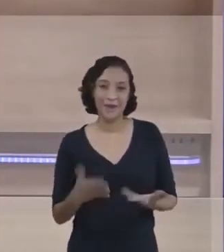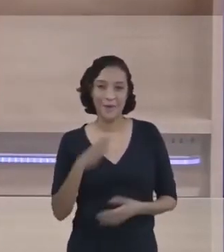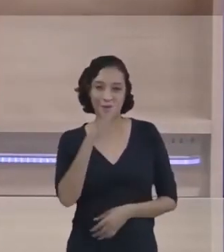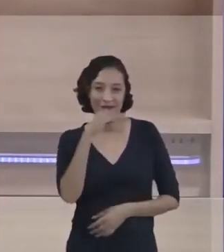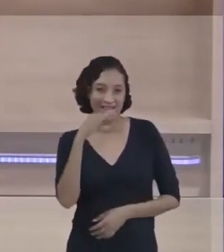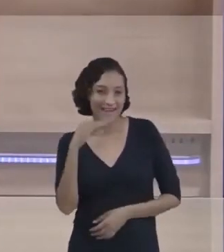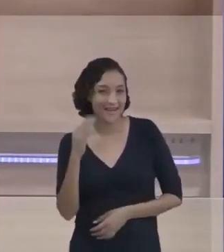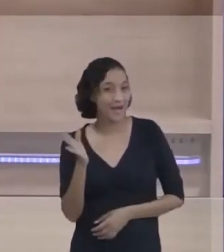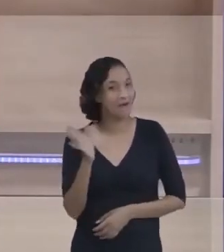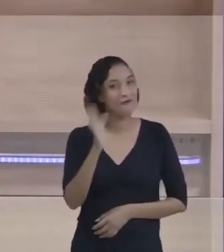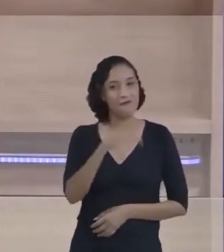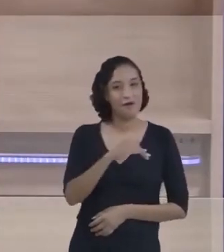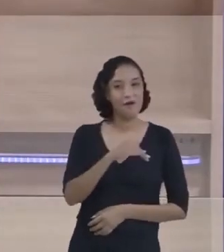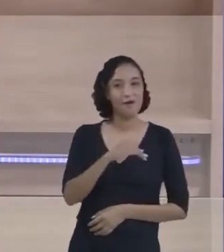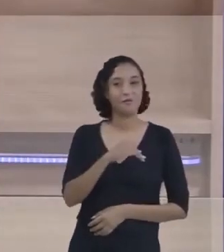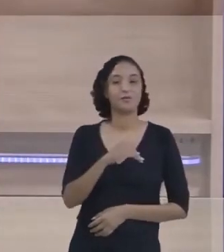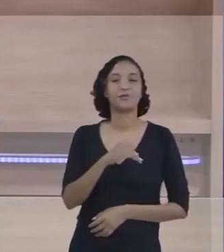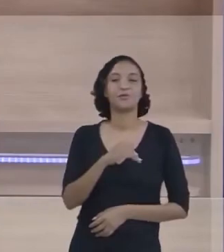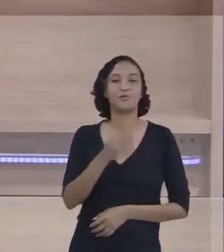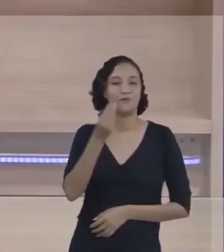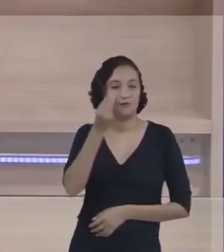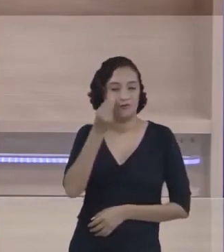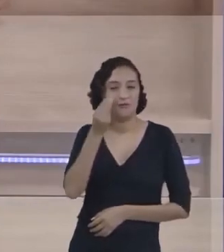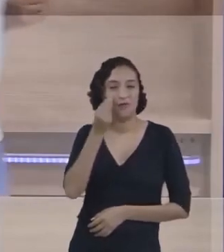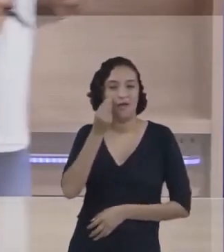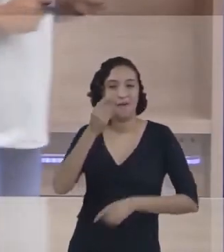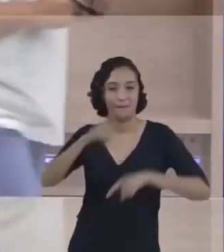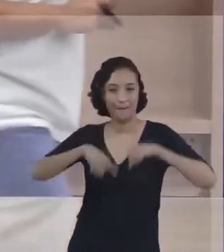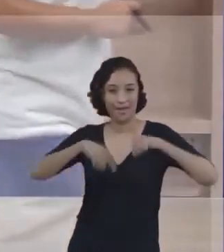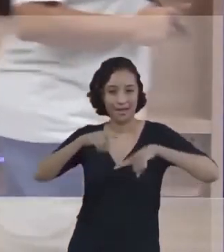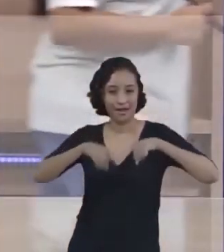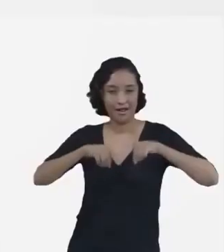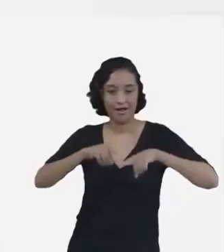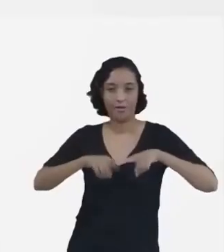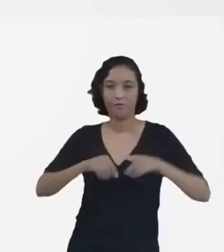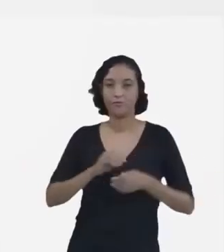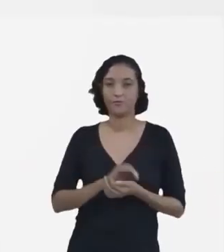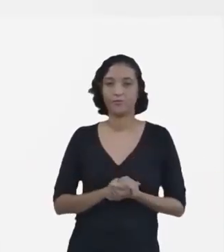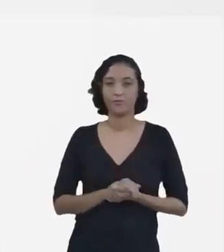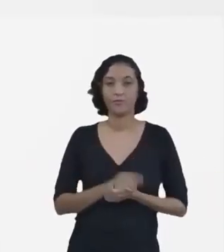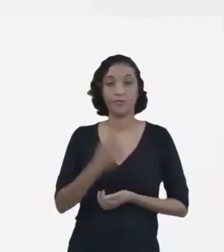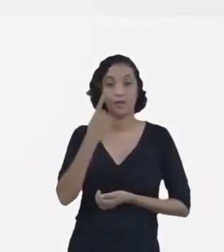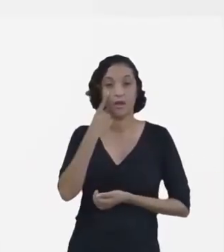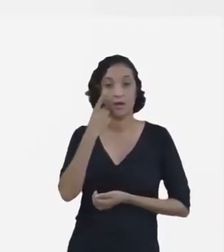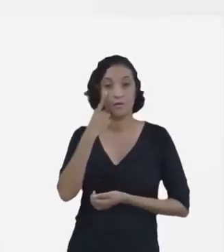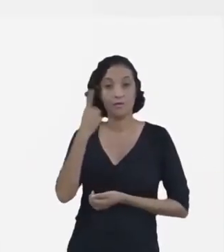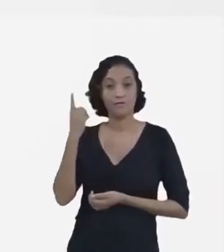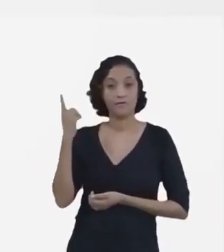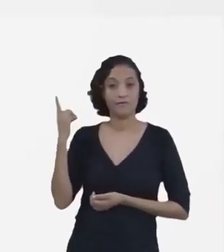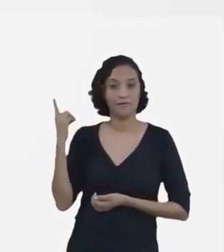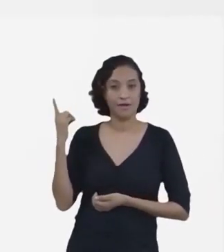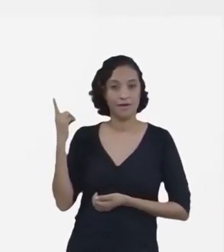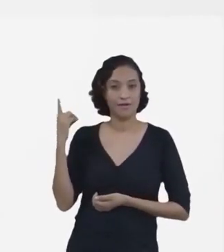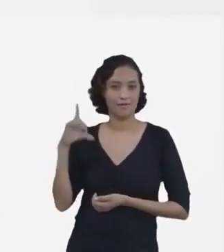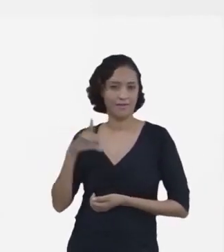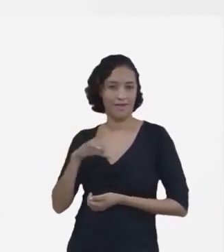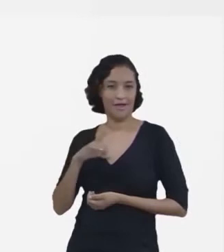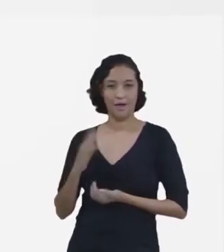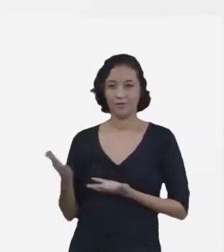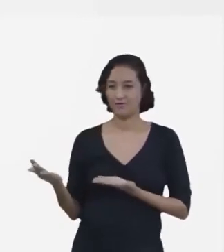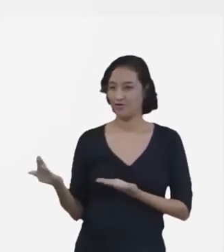Crianças, então vamos lá para mais umas medidas. Vamos observar, aqui nós temos um